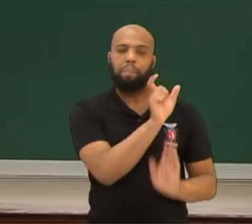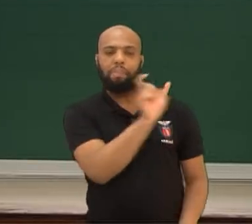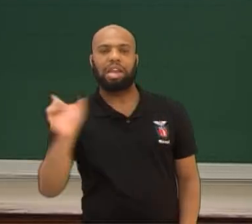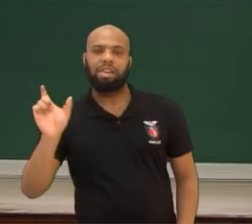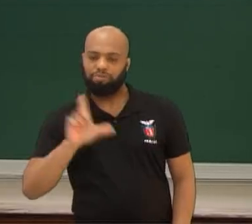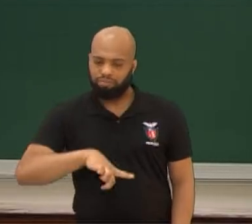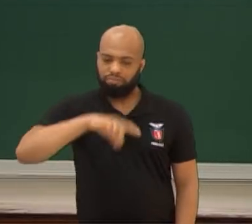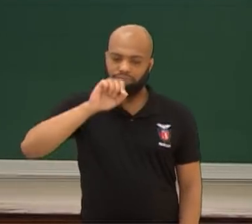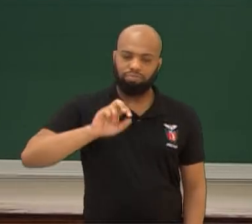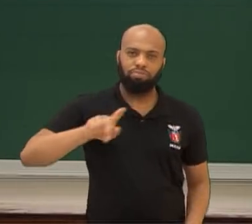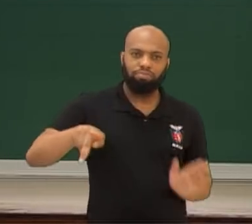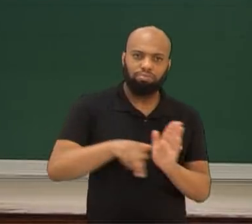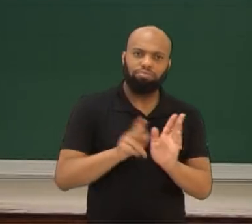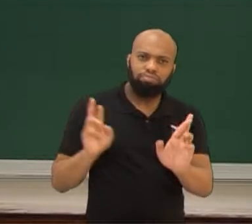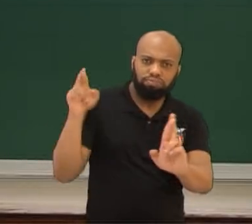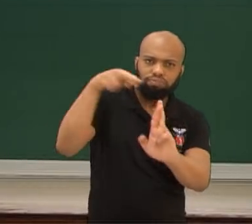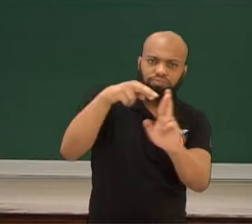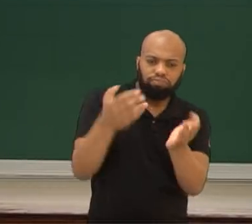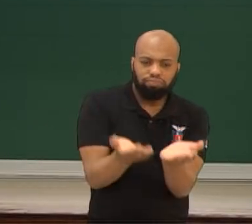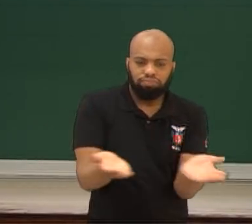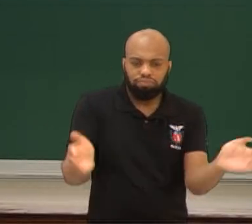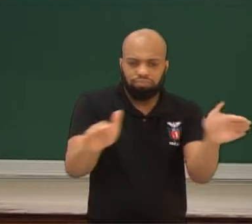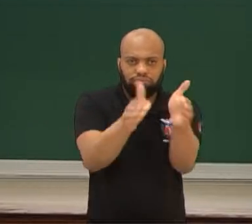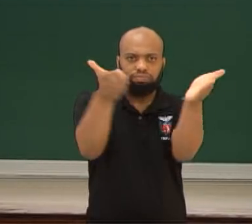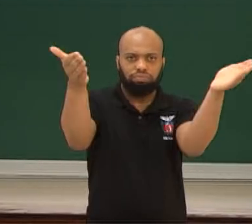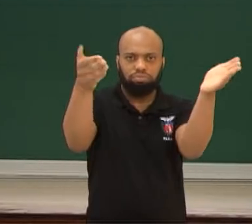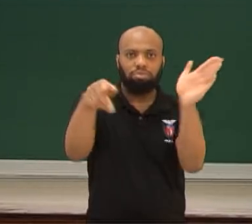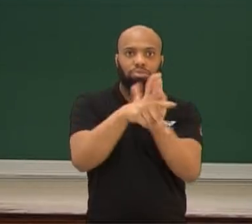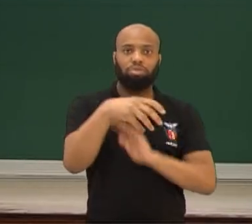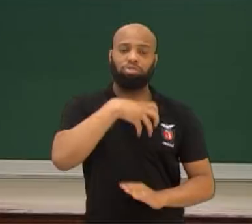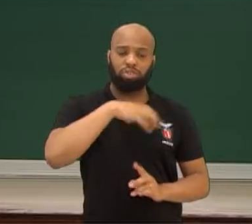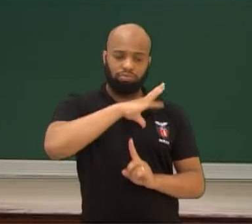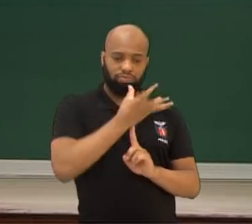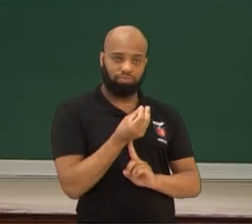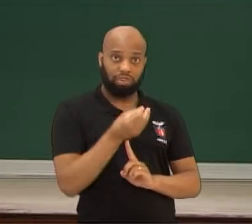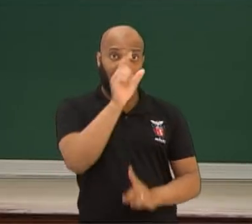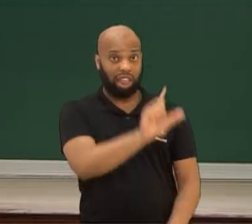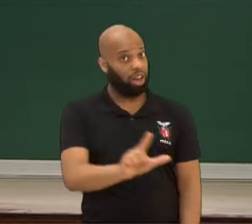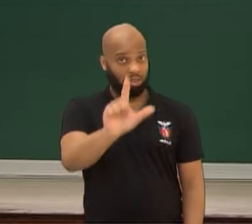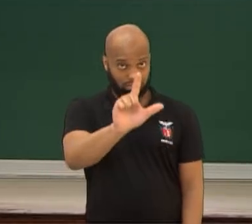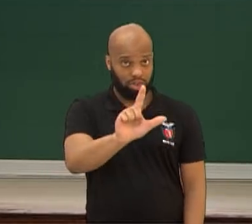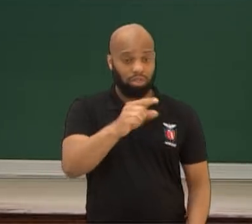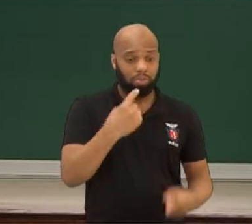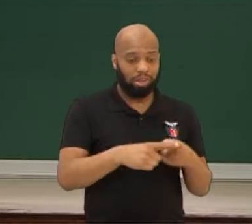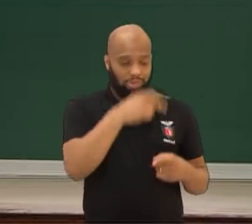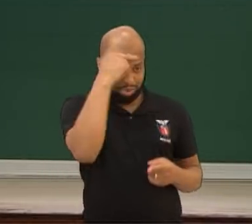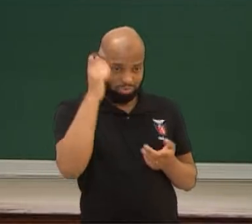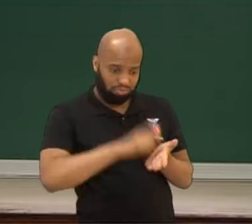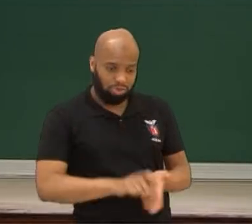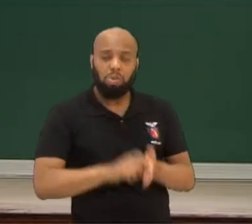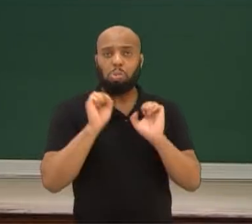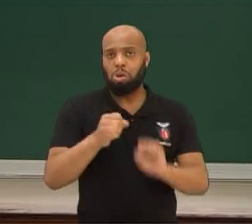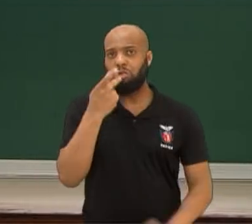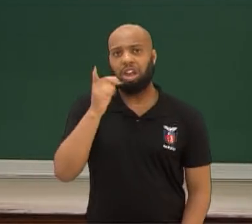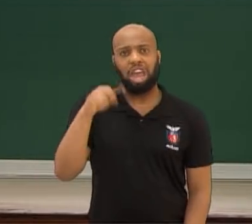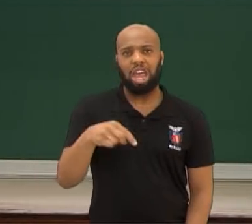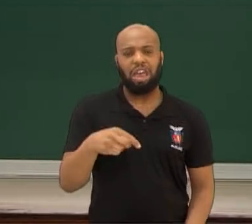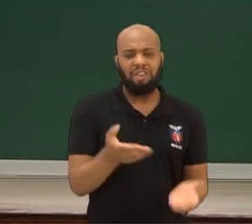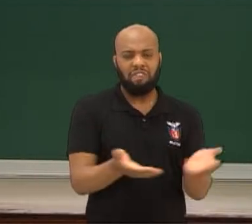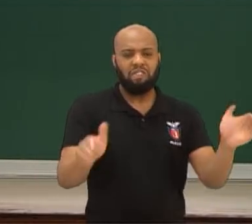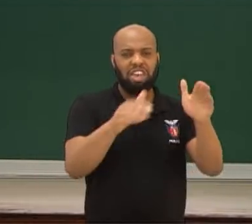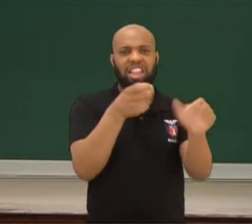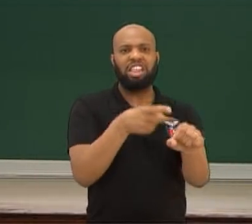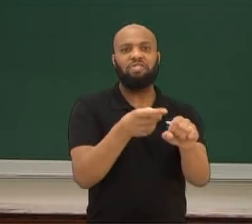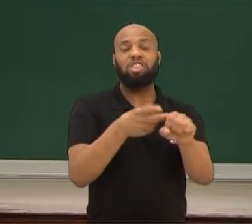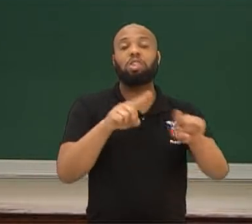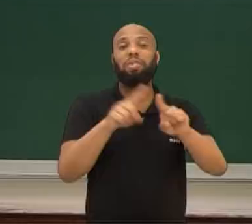se referir a esse objeto, a esse vaso, é do campo artístico literário. Né? O escritor poderia ter dito, era um vaso de vidro, mas